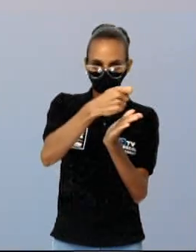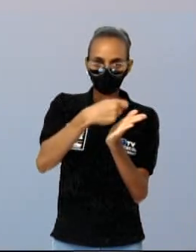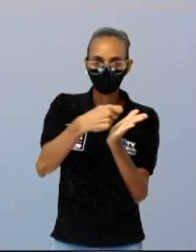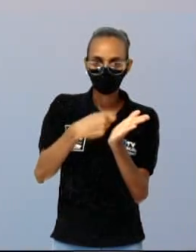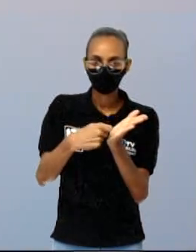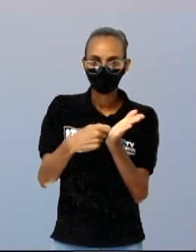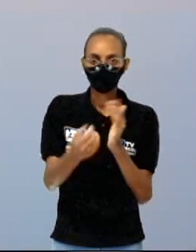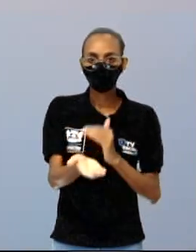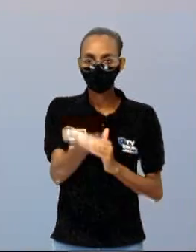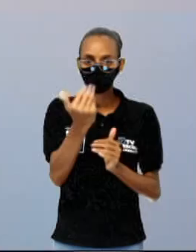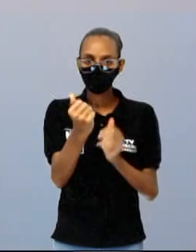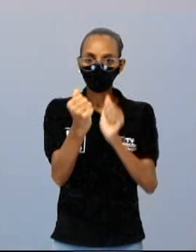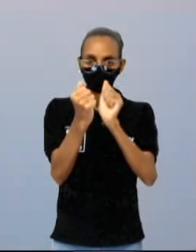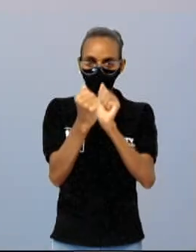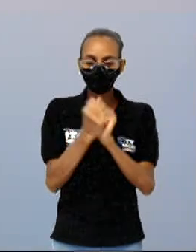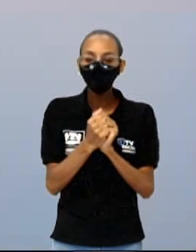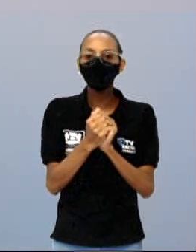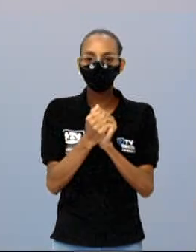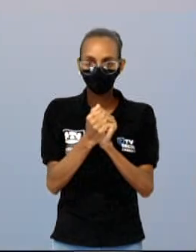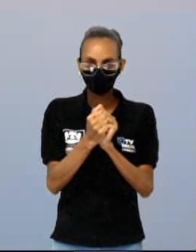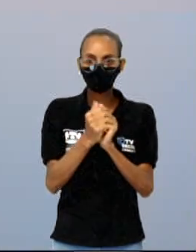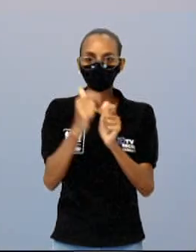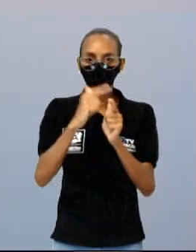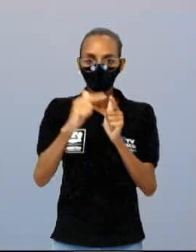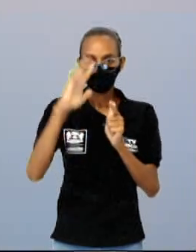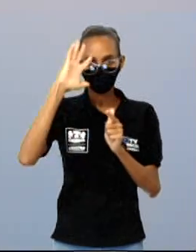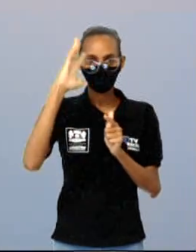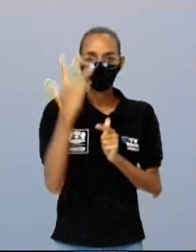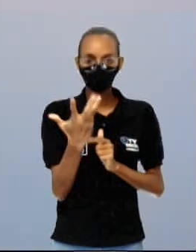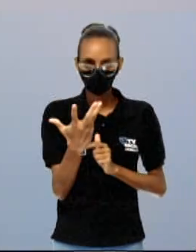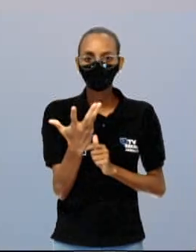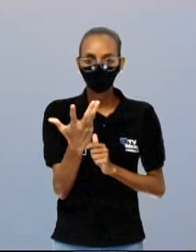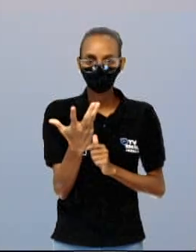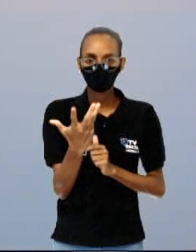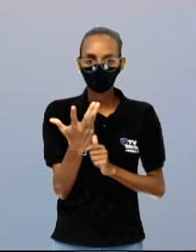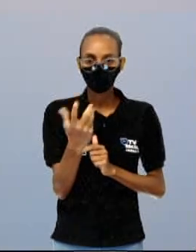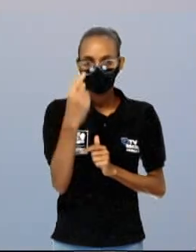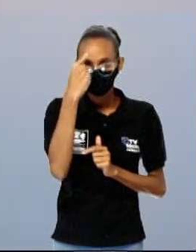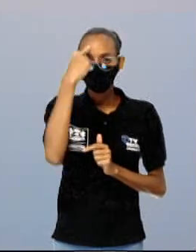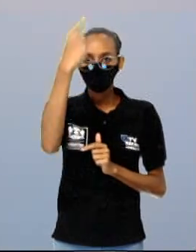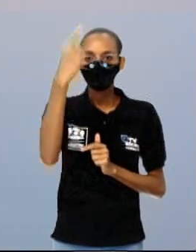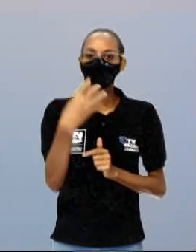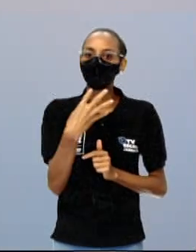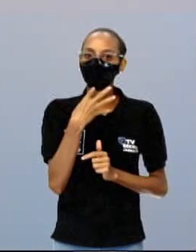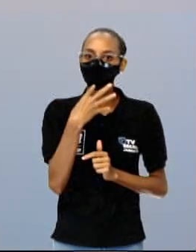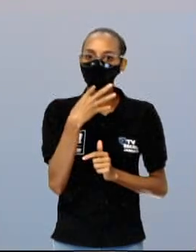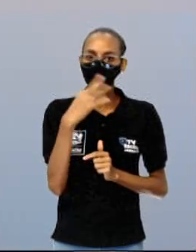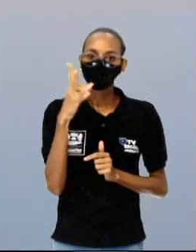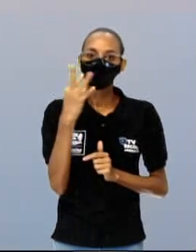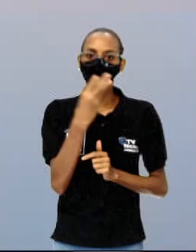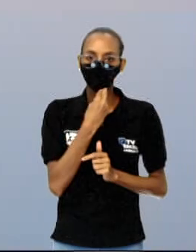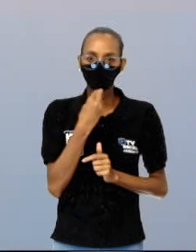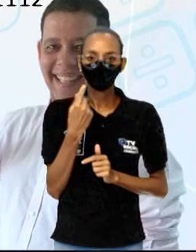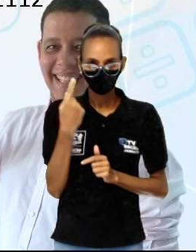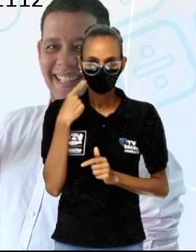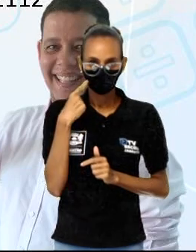vamos juntos agora resolver essa questão, resgatando aquele conhecimento que a gente acabou de adquirir nessa aula. Vamos lá,